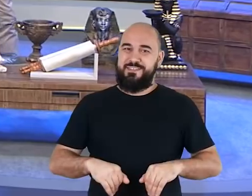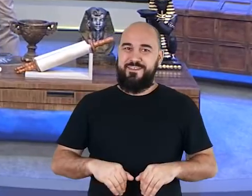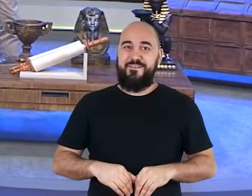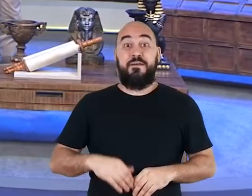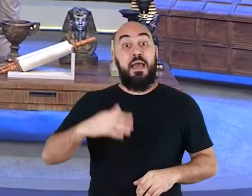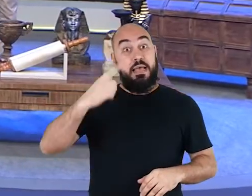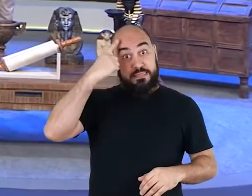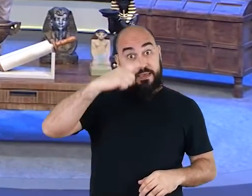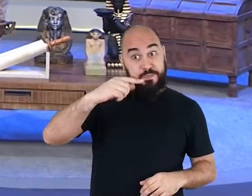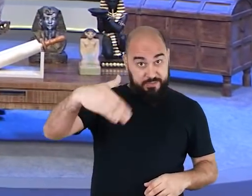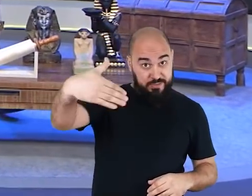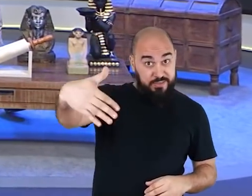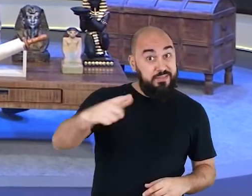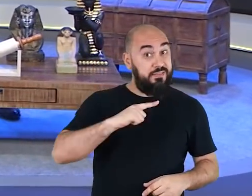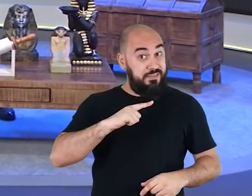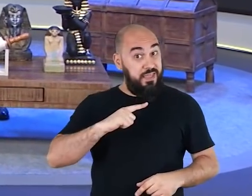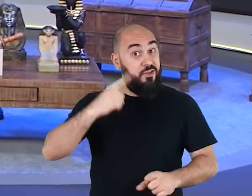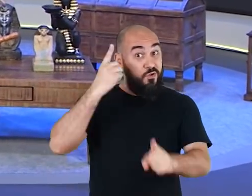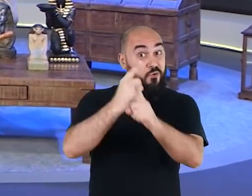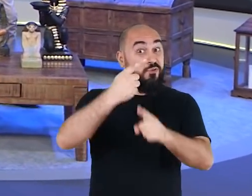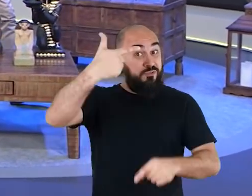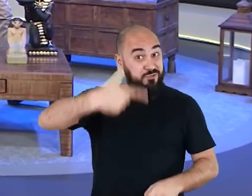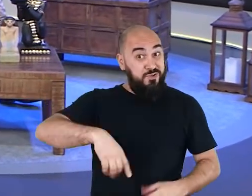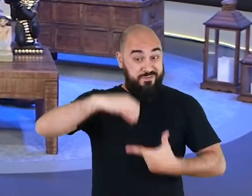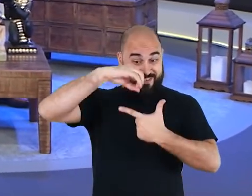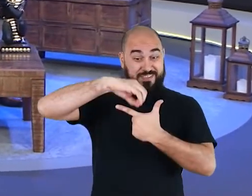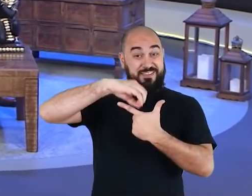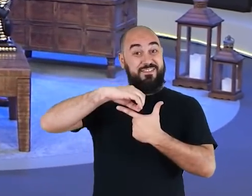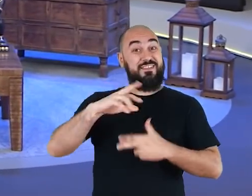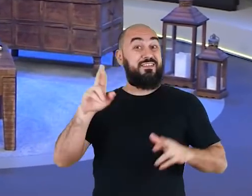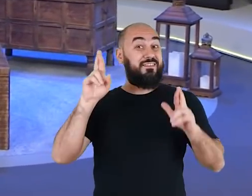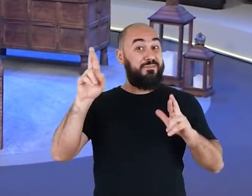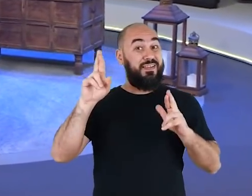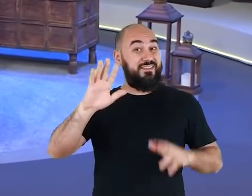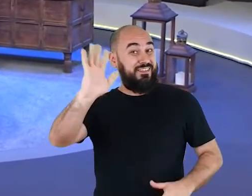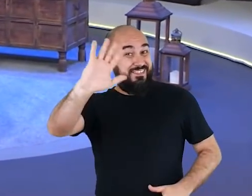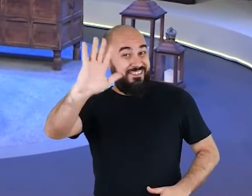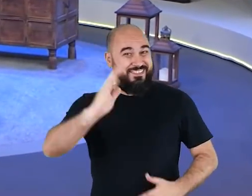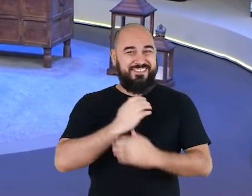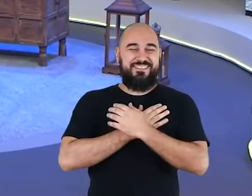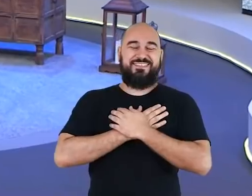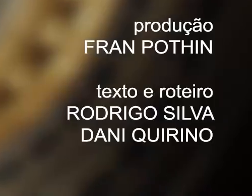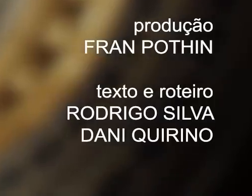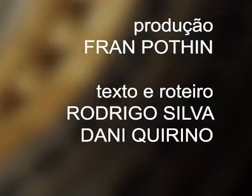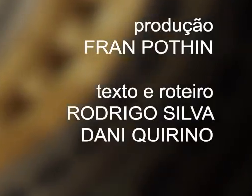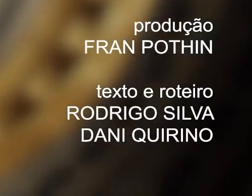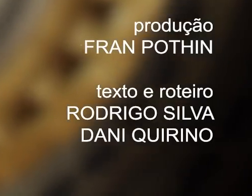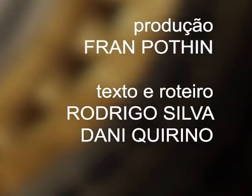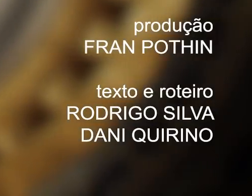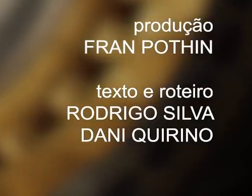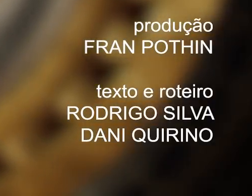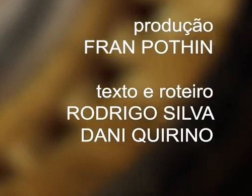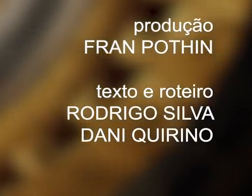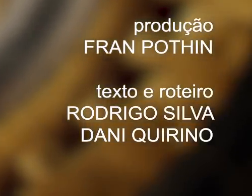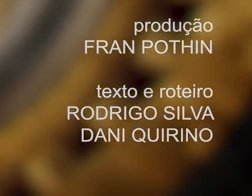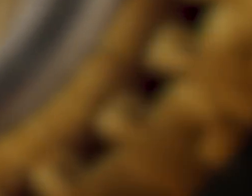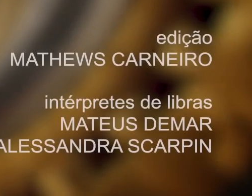nosso encontro na semana que vem, aqui na TV Novo Tempo, o canal da Esperança. Até lá!